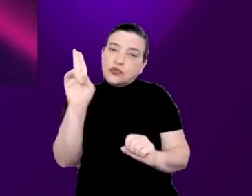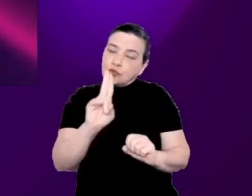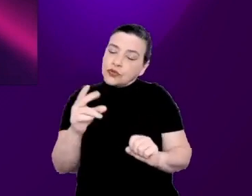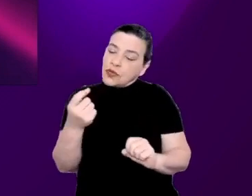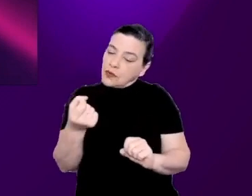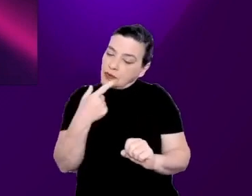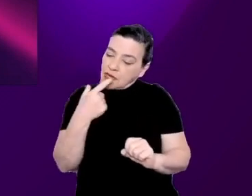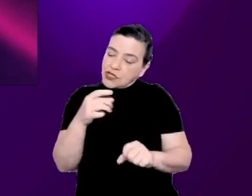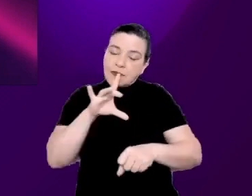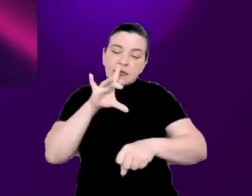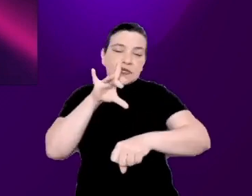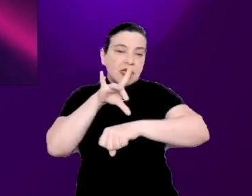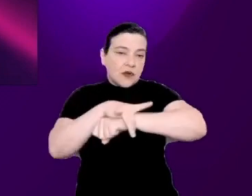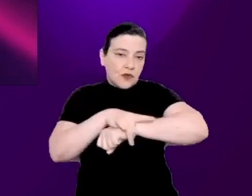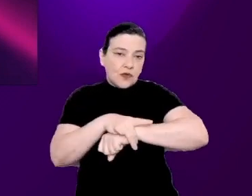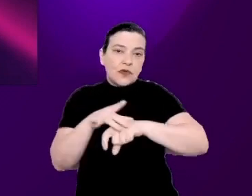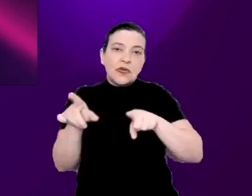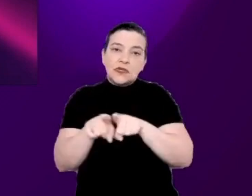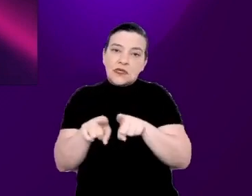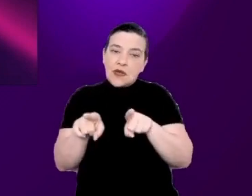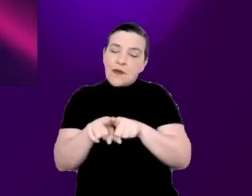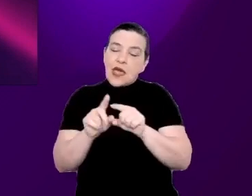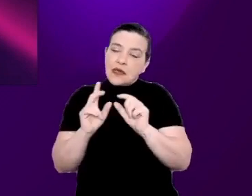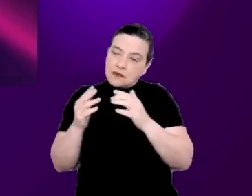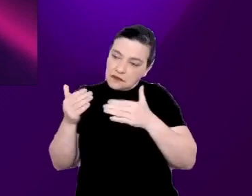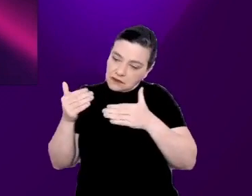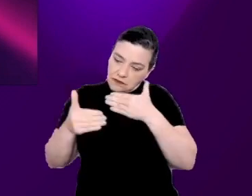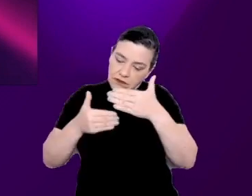forma segura, efetiva e